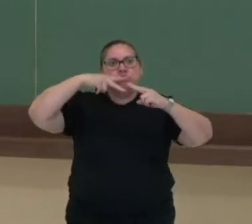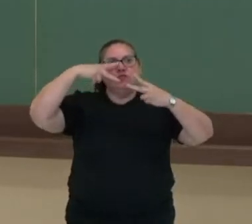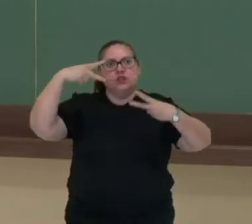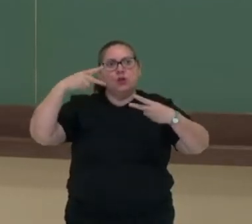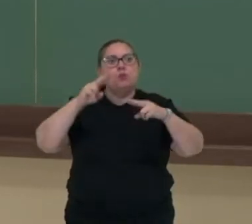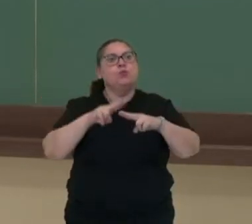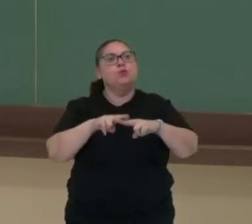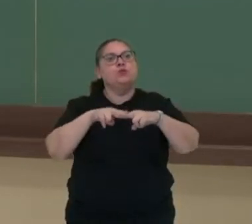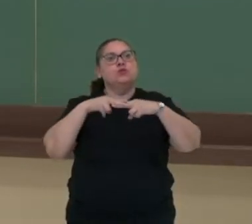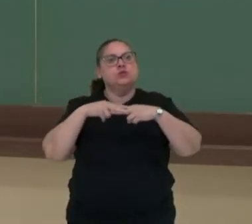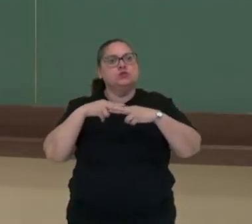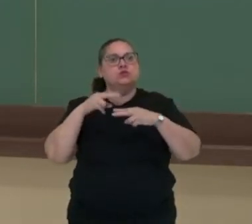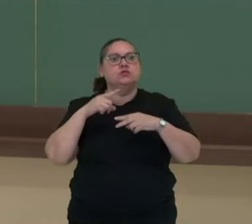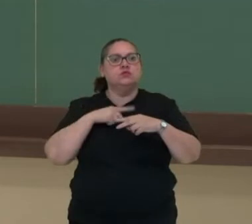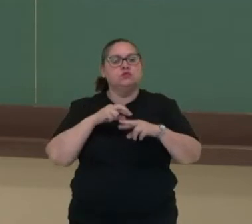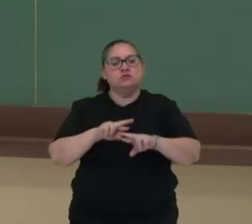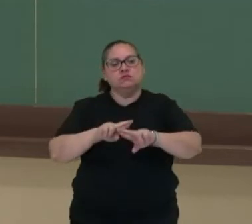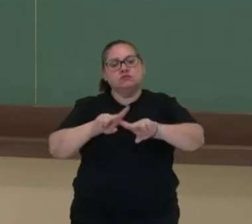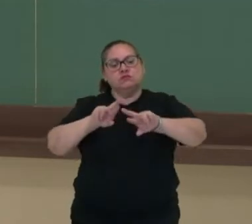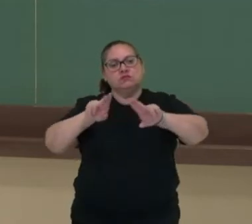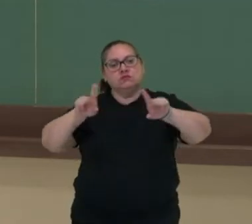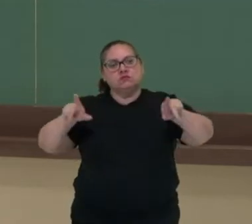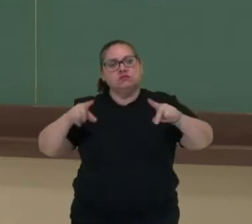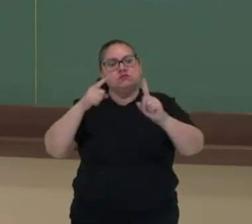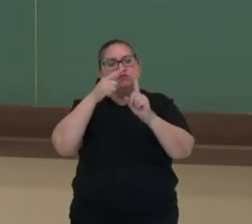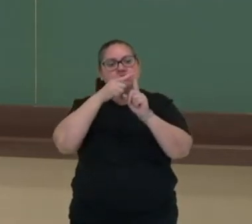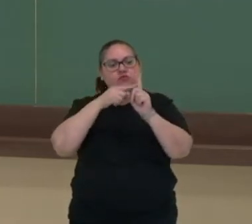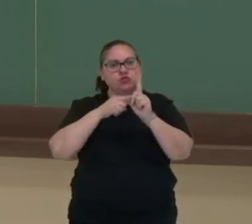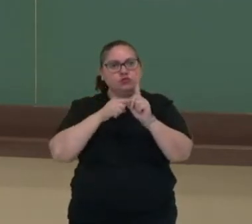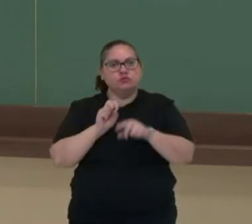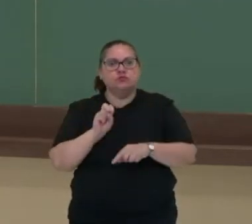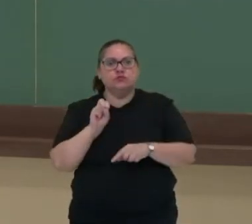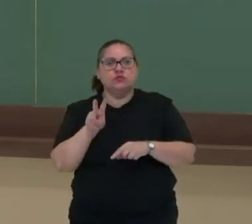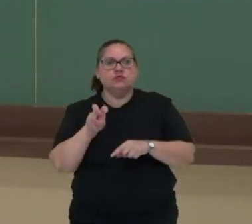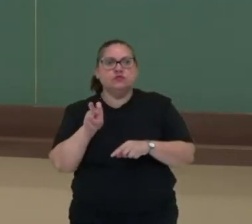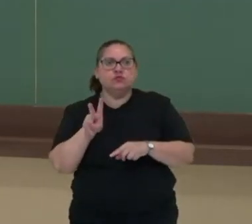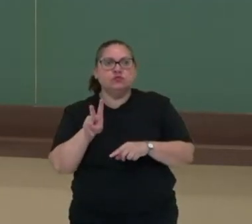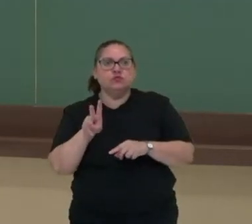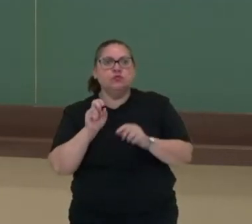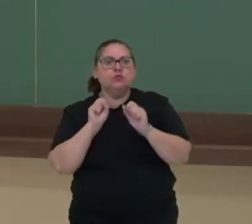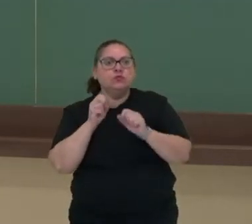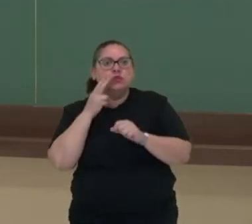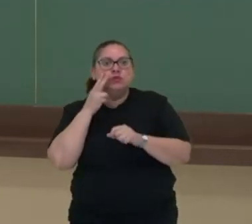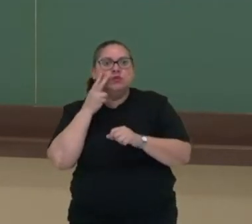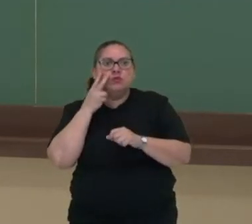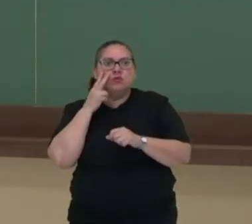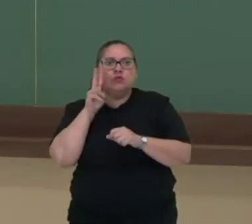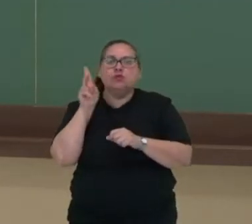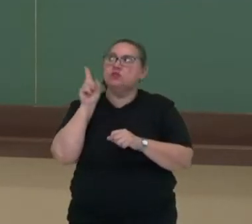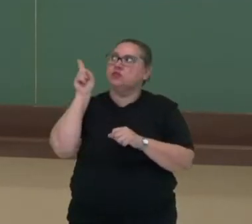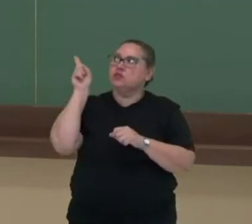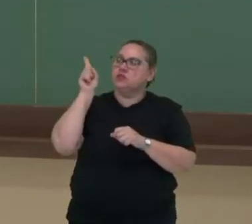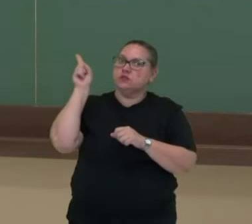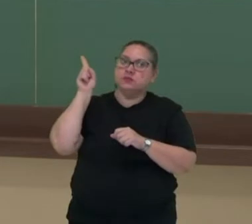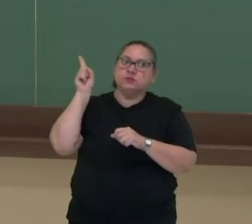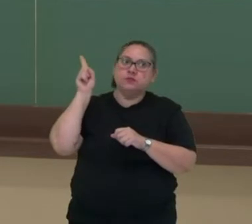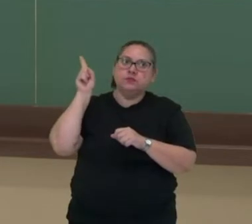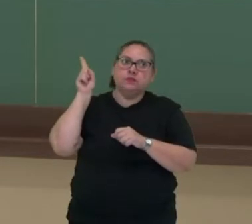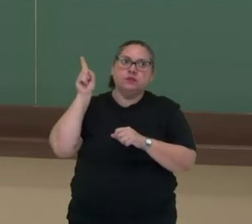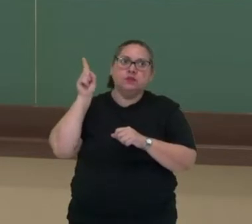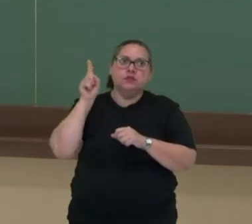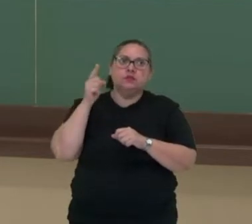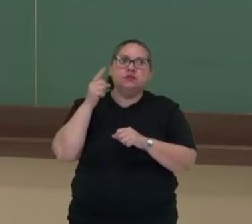por isso que nós temos diferentes tipos de vírus, como podemos identificar nessa imagem.